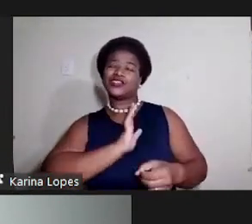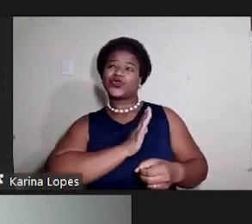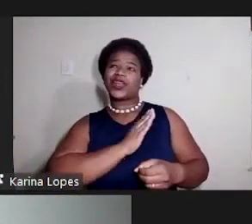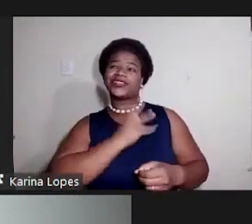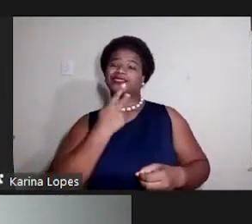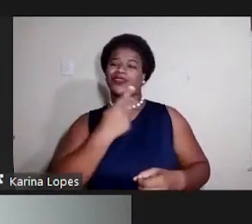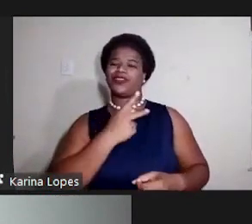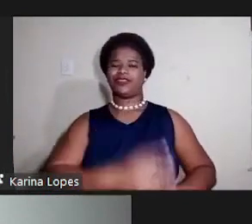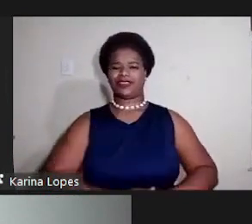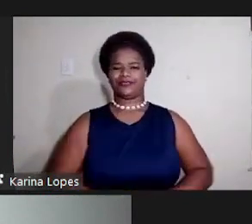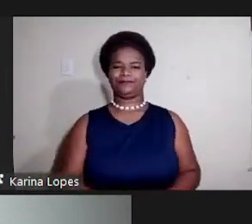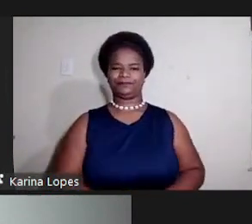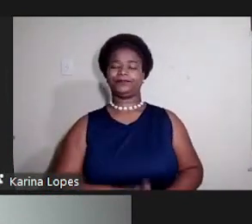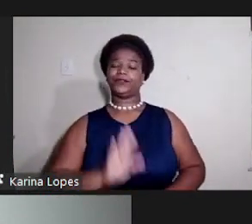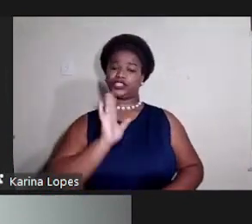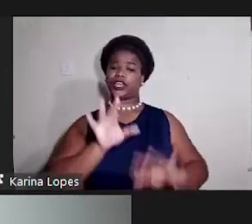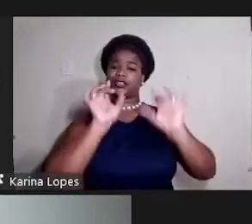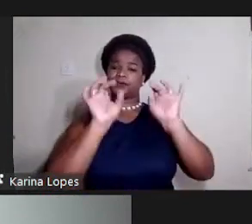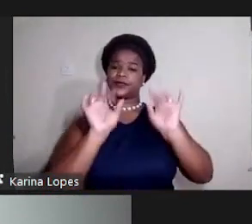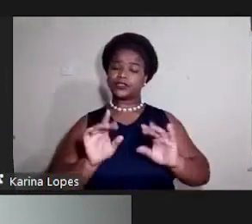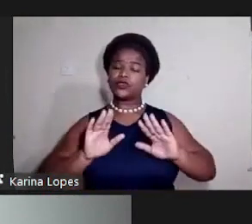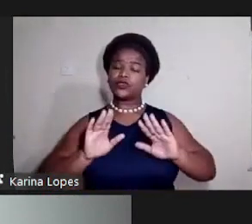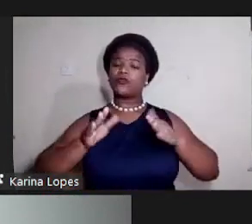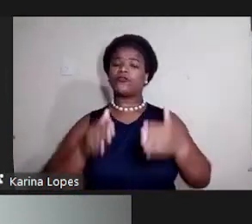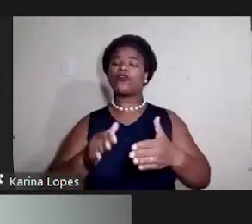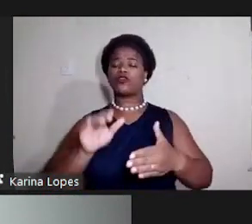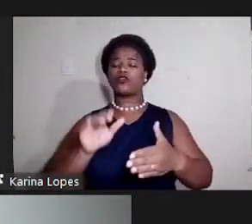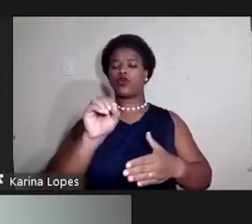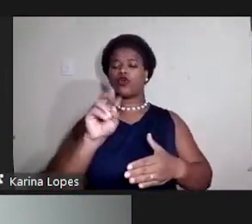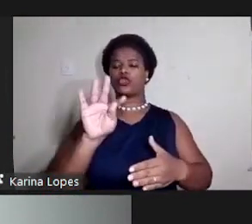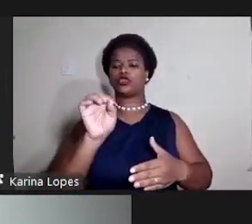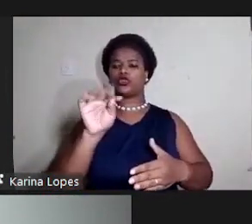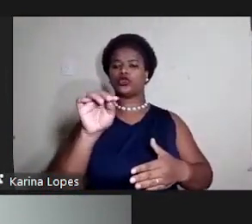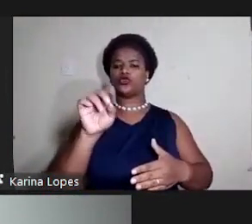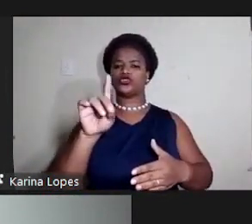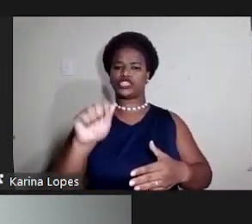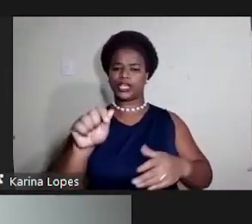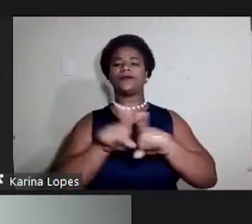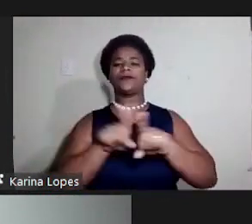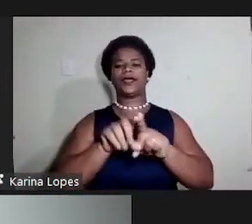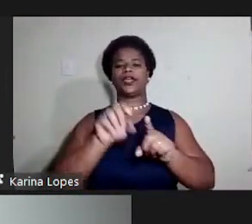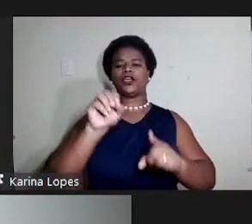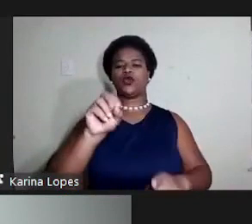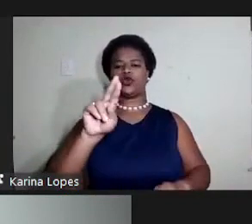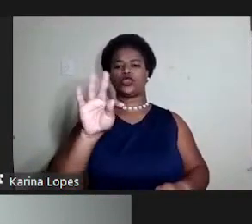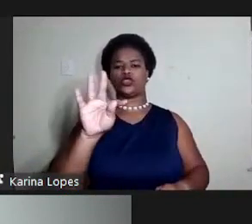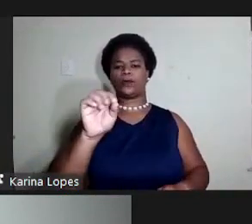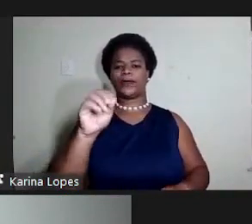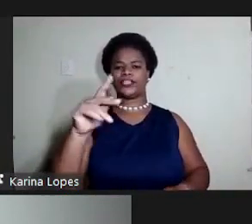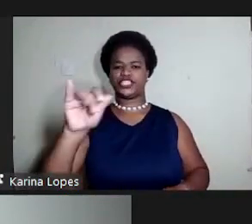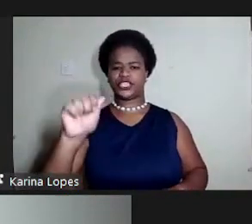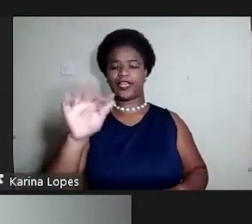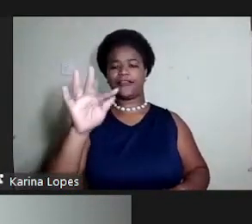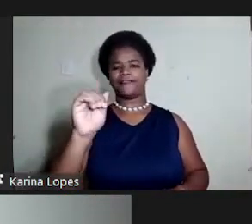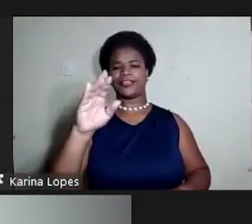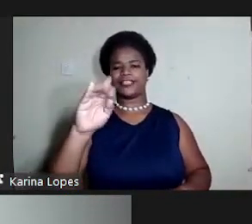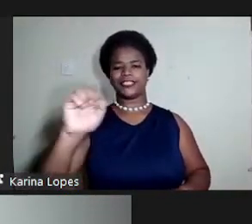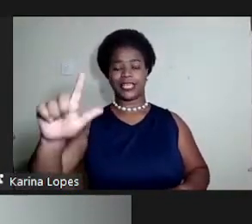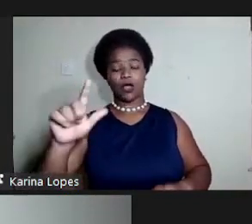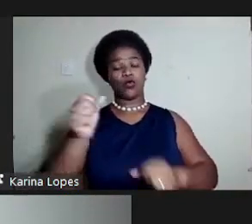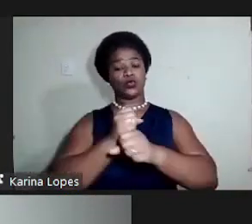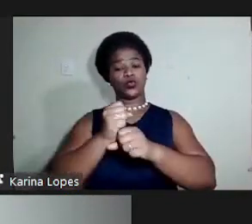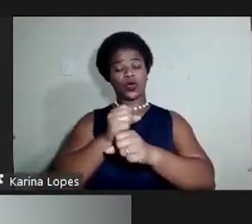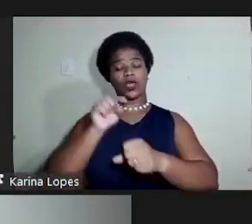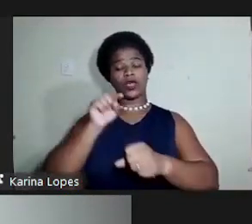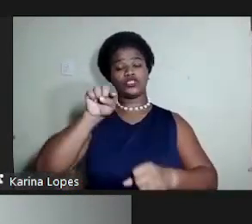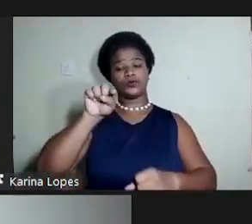Especializou-se em ortodontia e ortopedia facial, no ano de 76, pela Policlínica Geral do Rio de